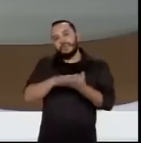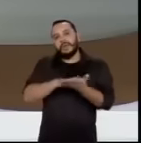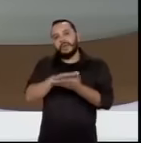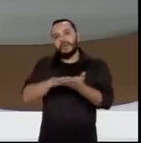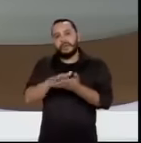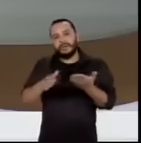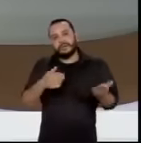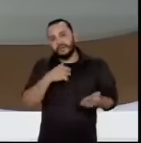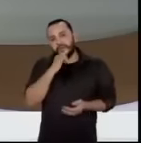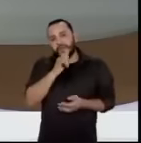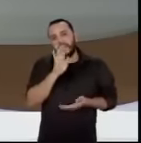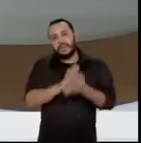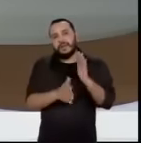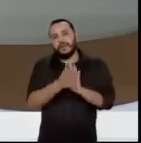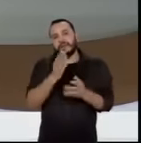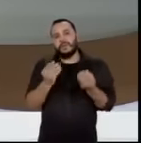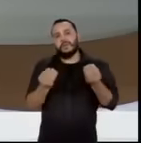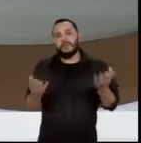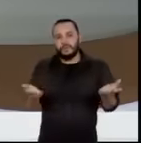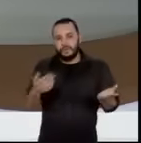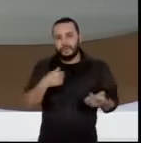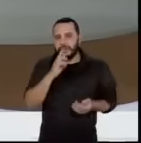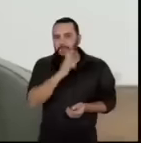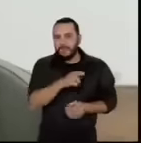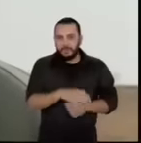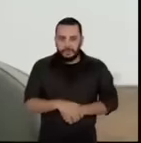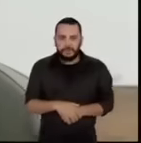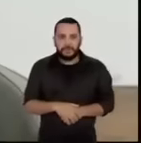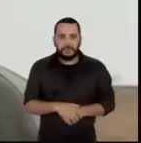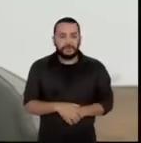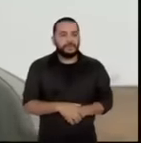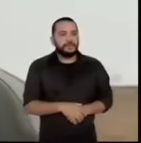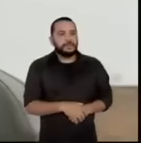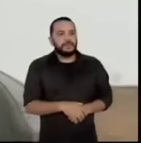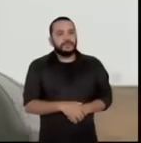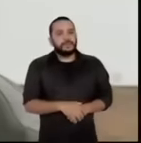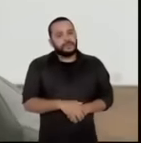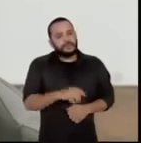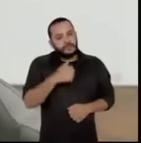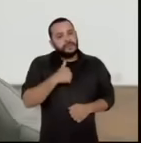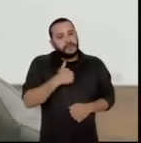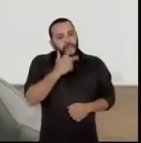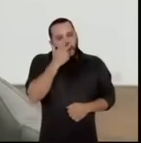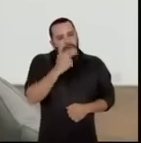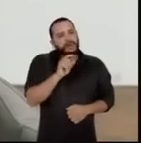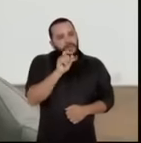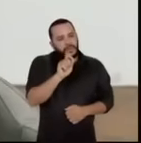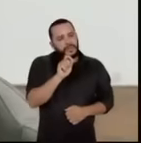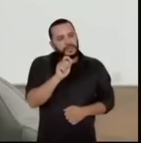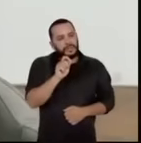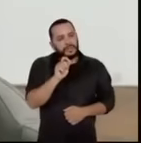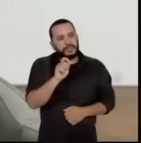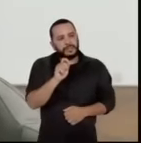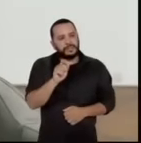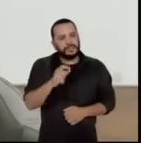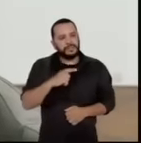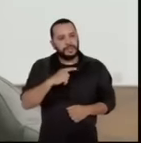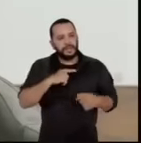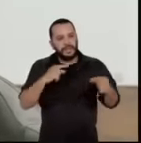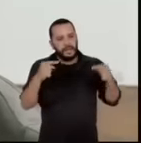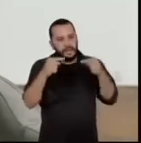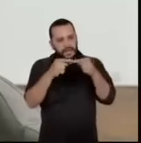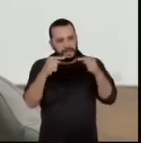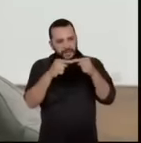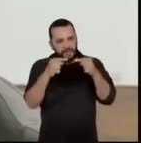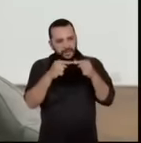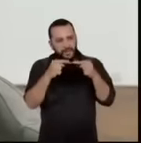fala nunca. Por favor, ministro, a resposta. Então, vamos lá. Talvez tivesse sido mais adequado a gente ter